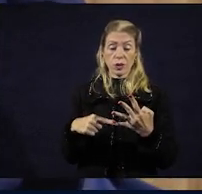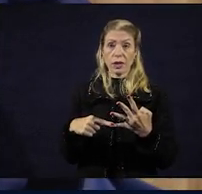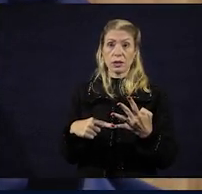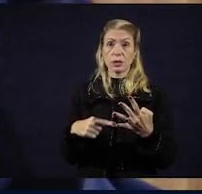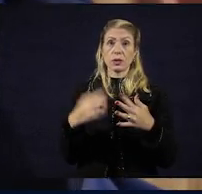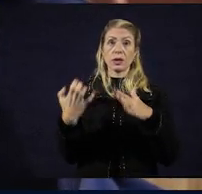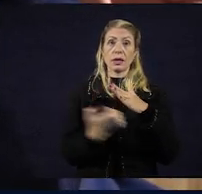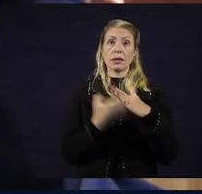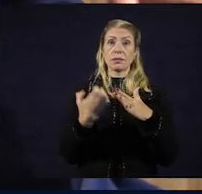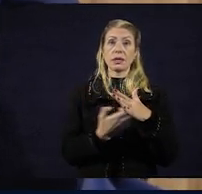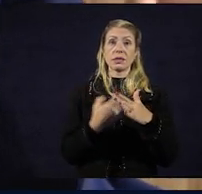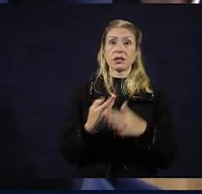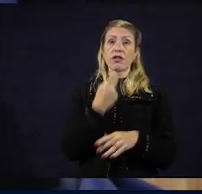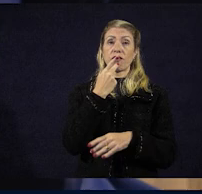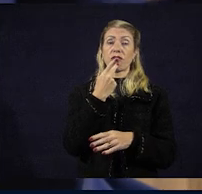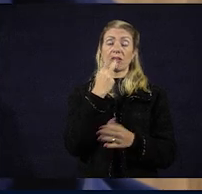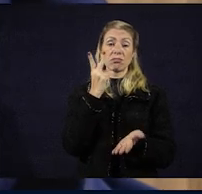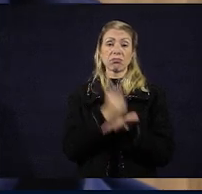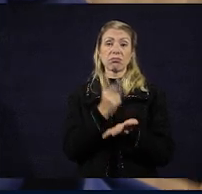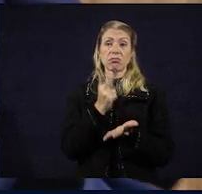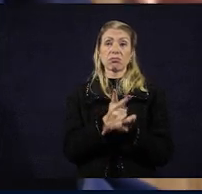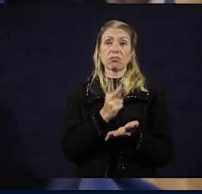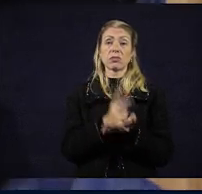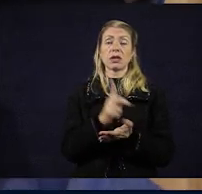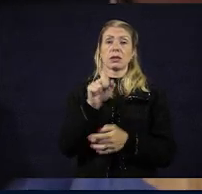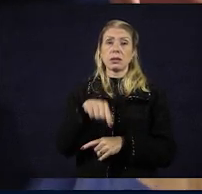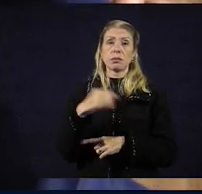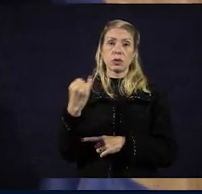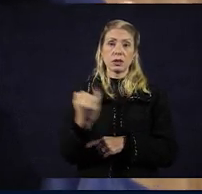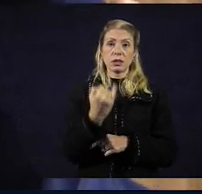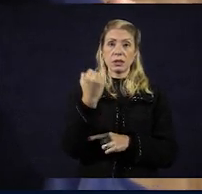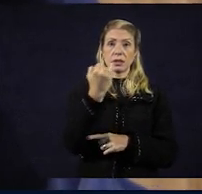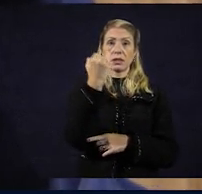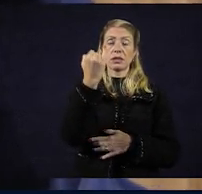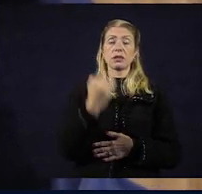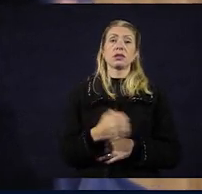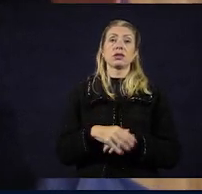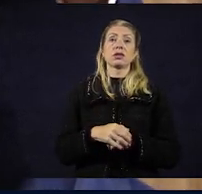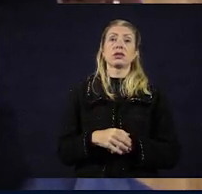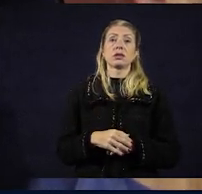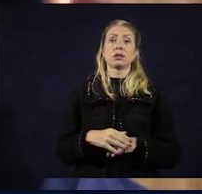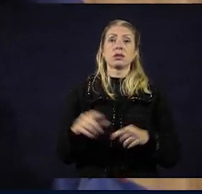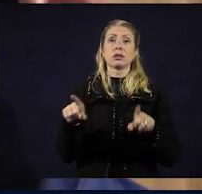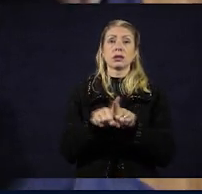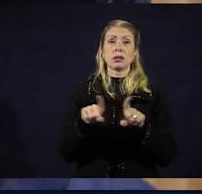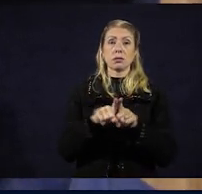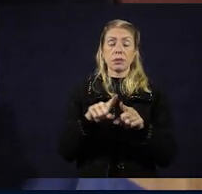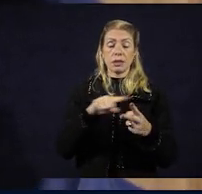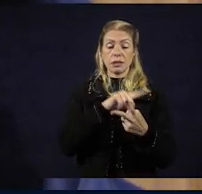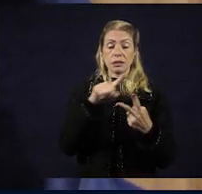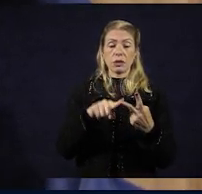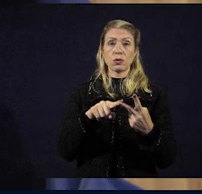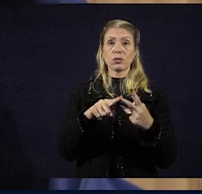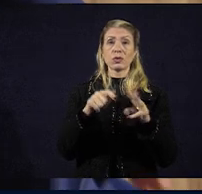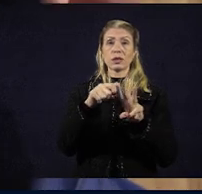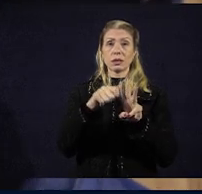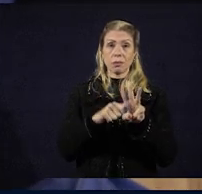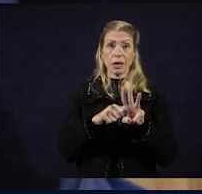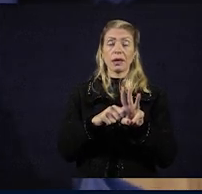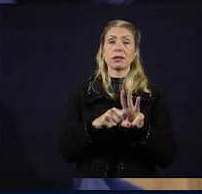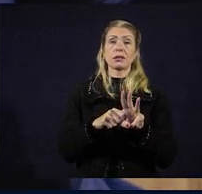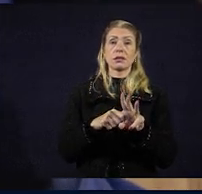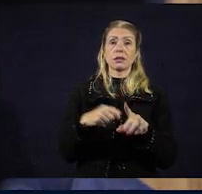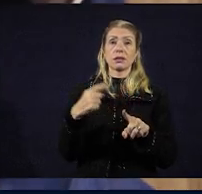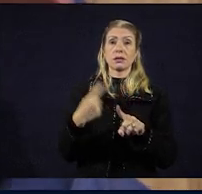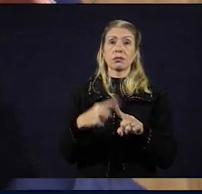empresas falando ao mesmo tempo que a sazonalidade importante segundo trimestre é o Vale das